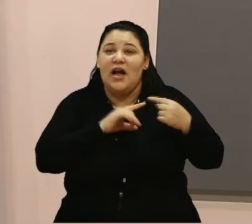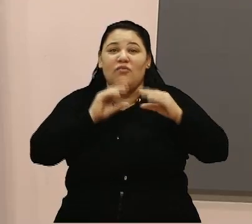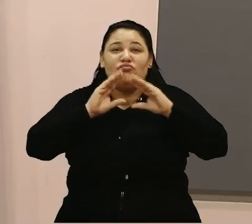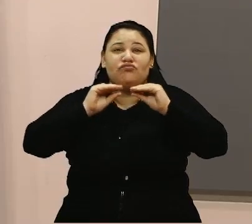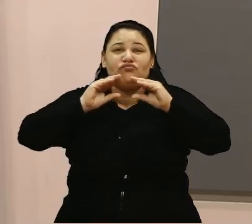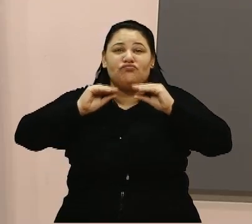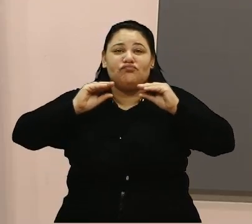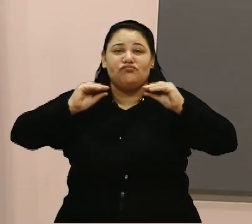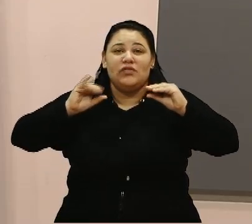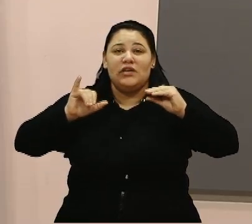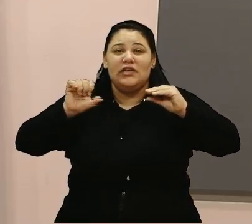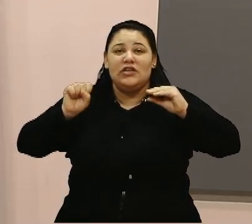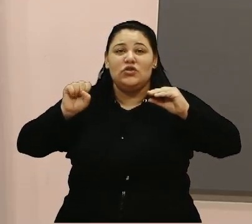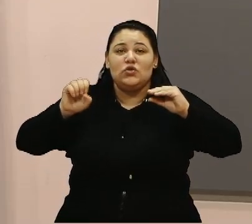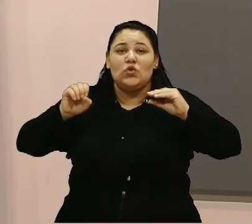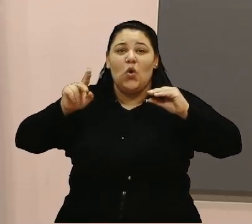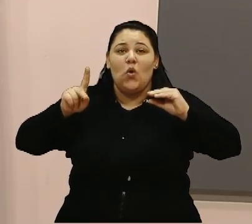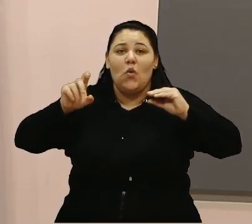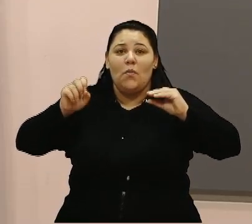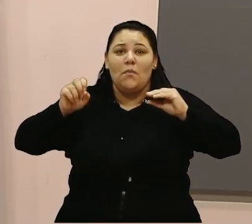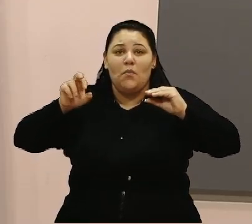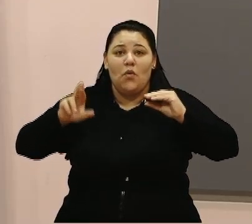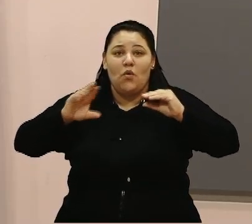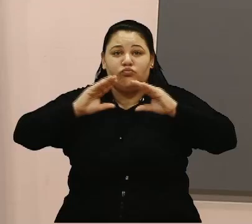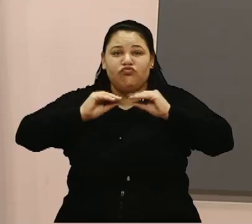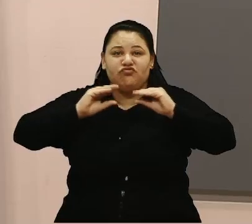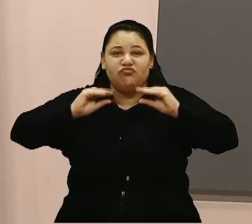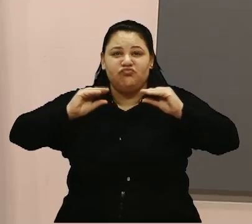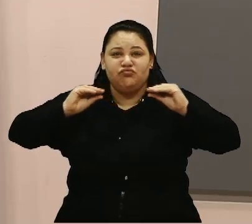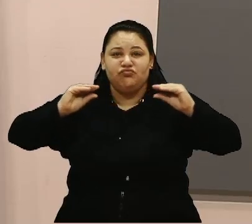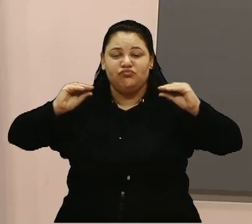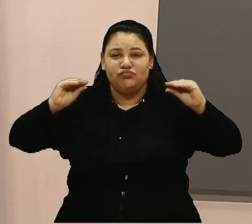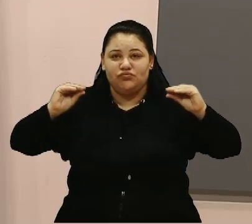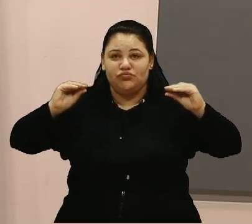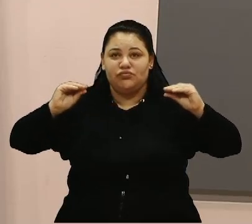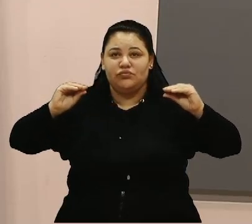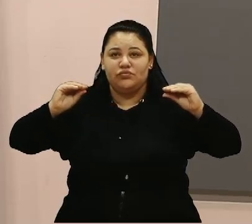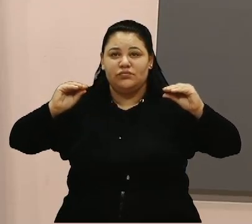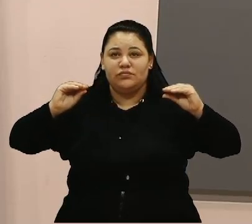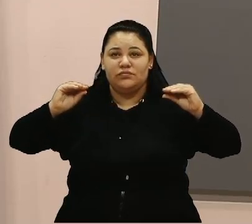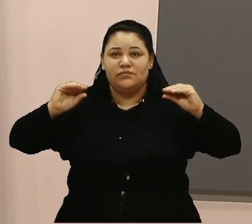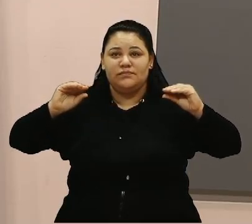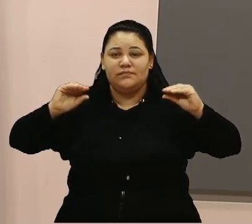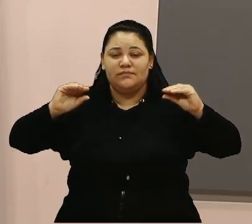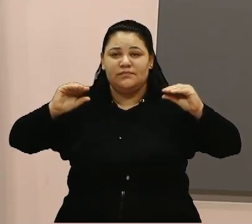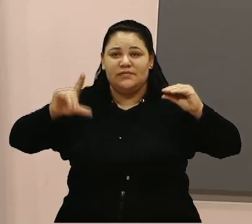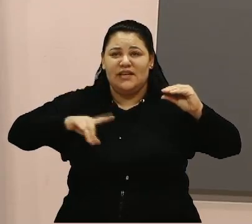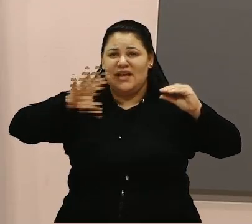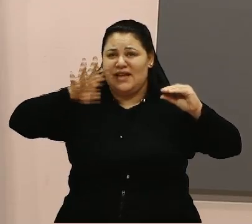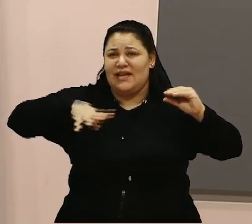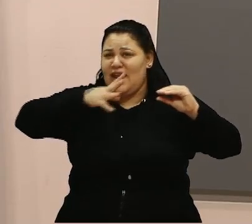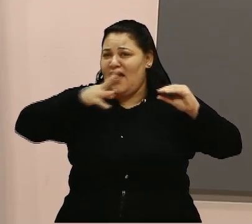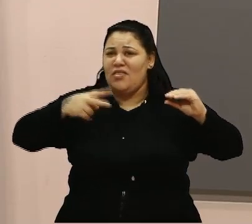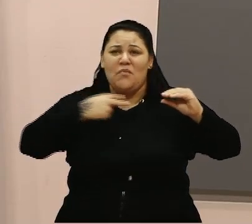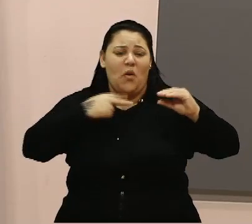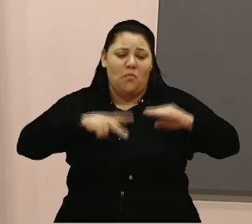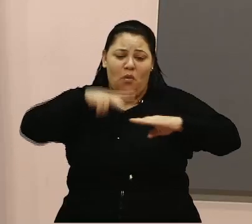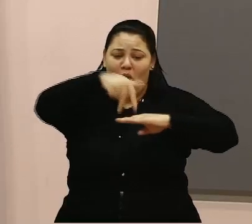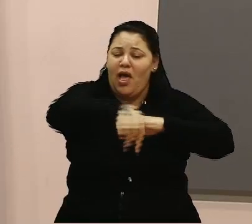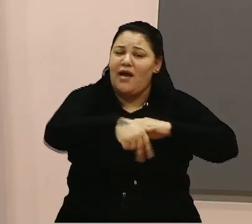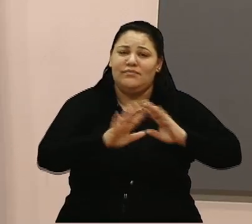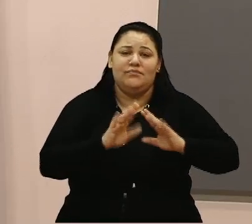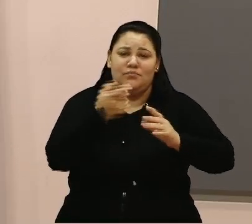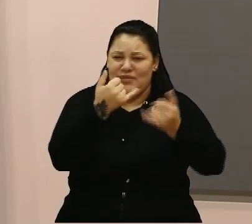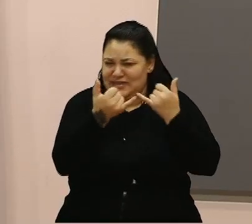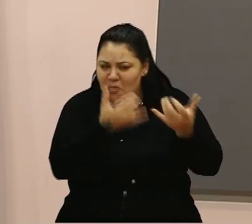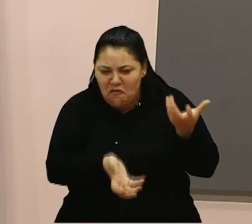As placas que indicavam a saída de emergência indicavam numa janela, que tem grades. Então, nem para pular a janela dava. Nem que tu quisesse, assim,